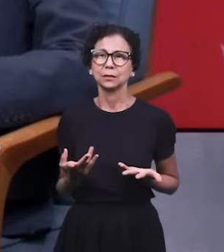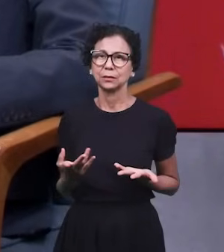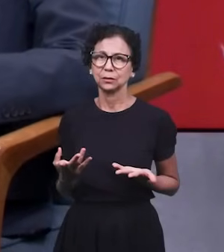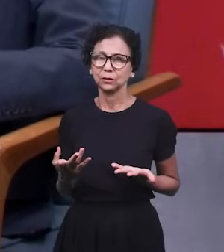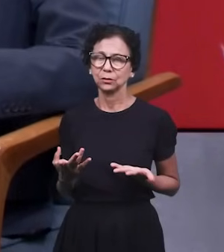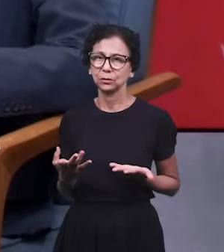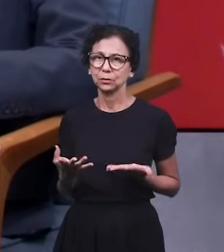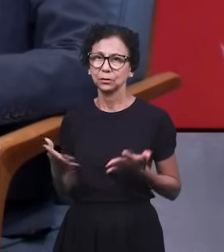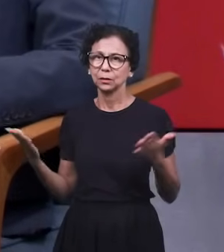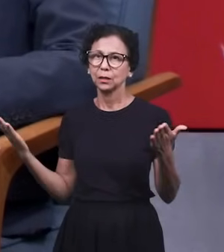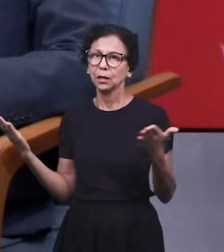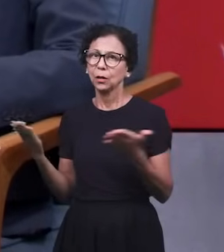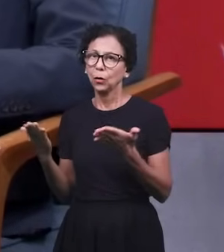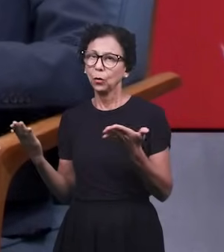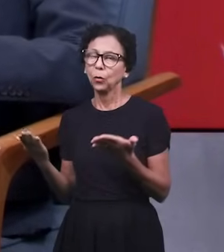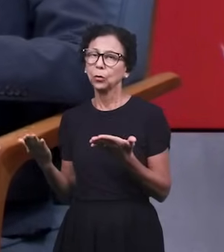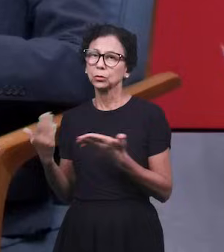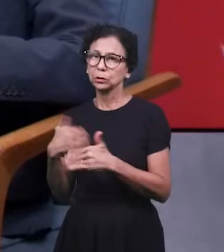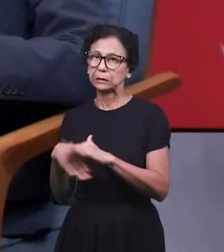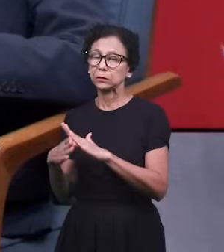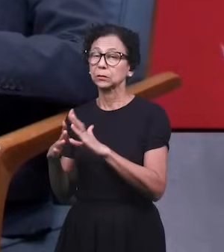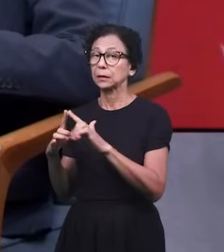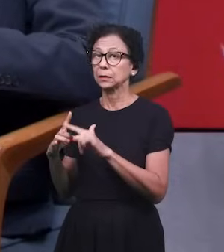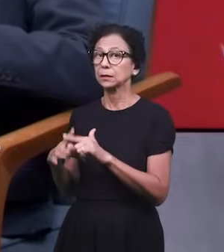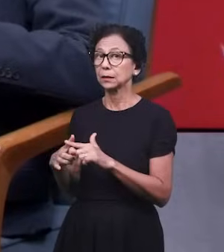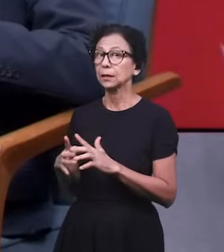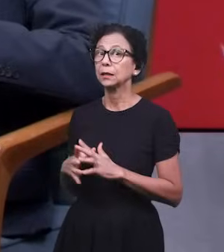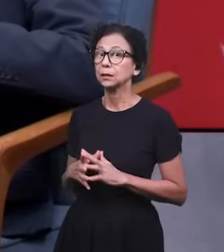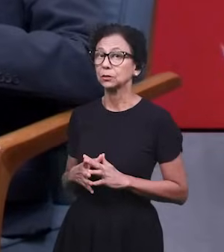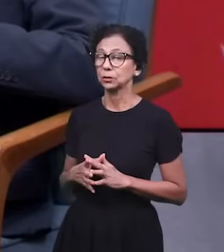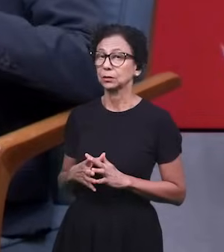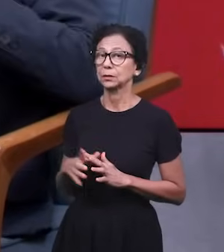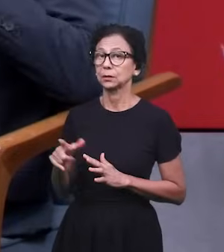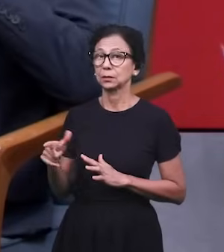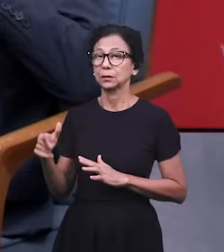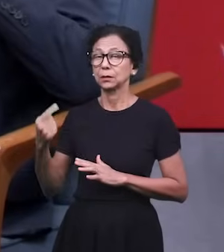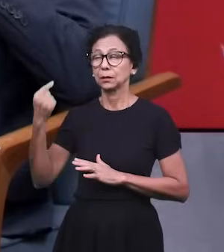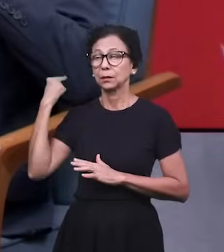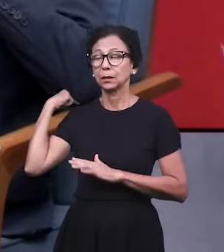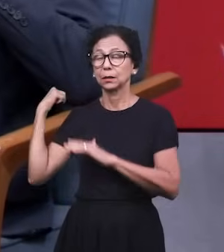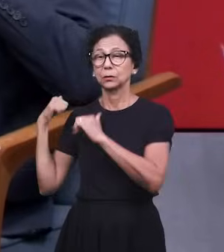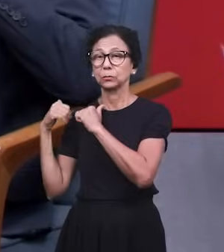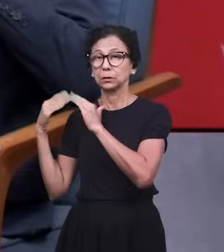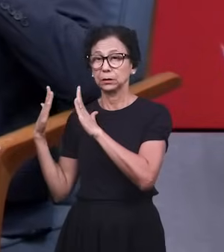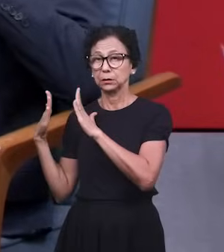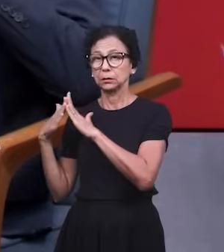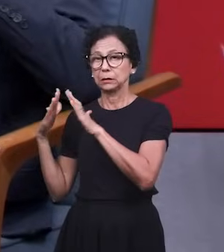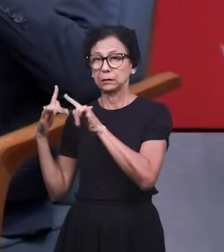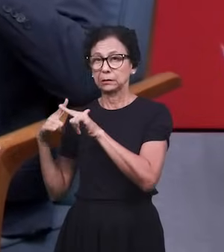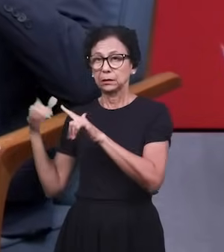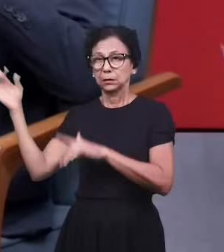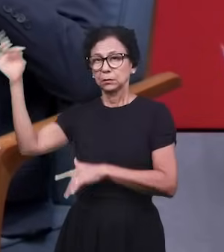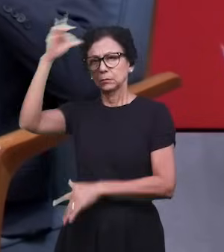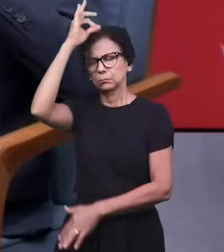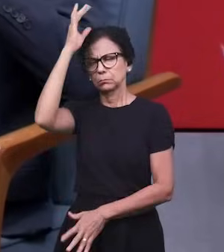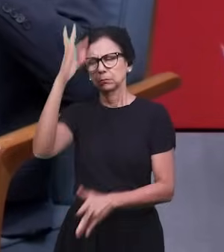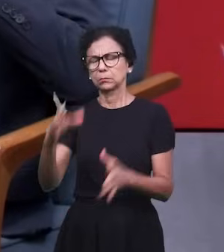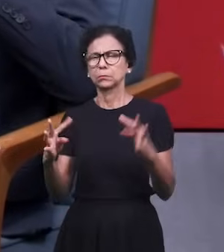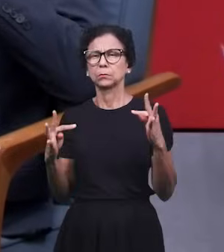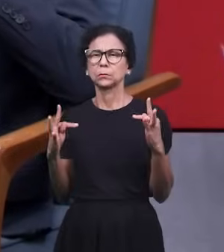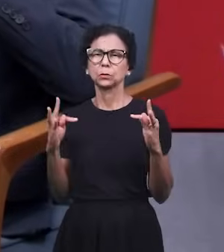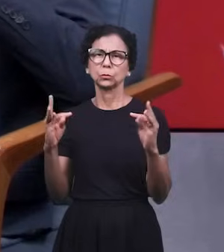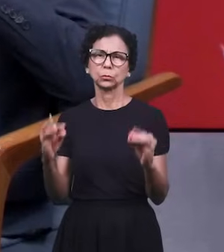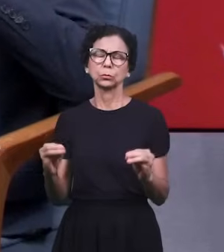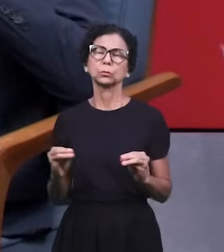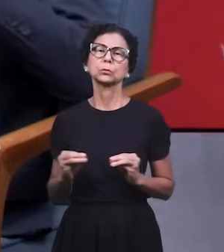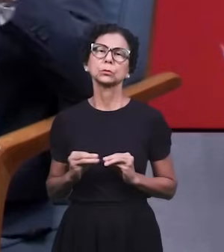agora na vida da igreja, porque na vida da igreja o Espírito Santo foi derramado sobre toda a carne, sobre toda a